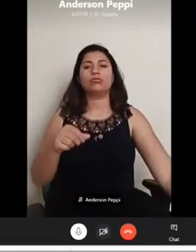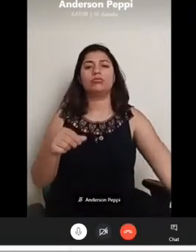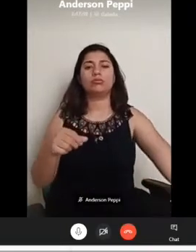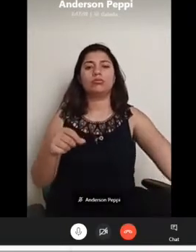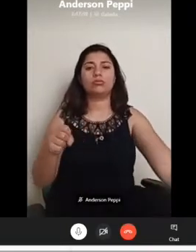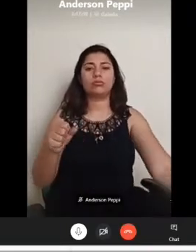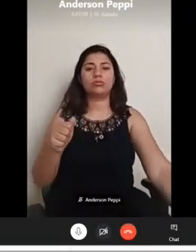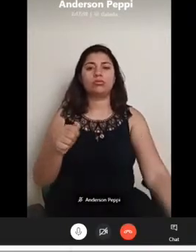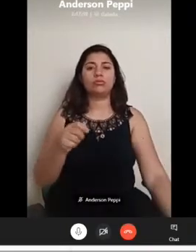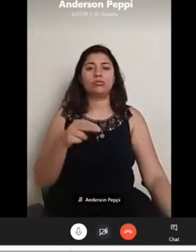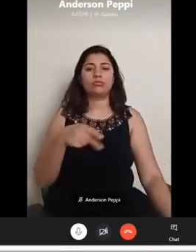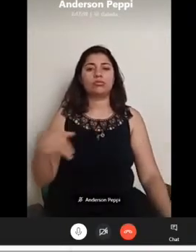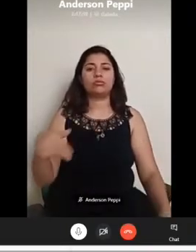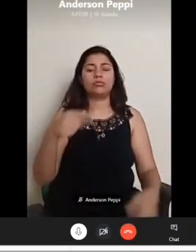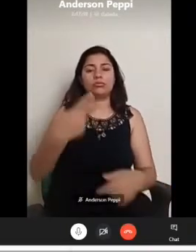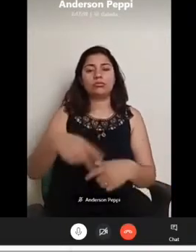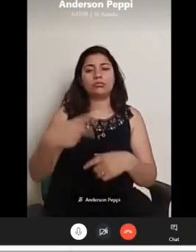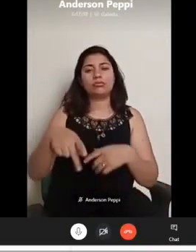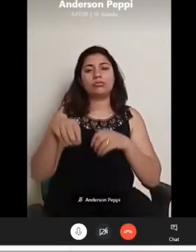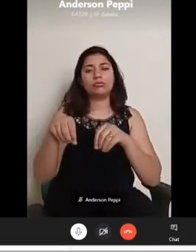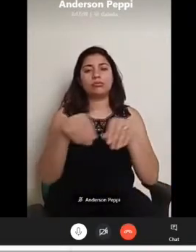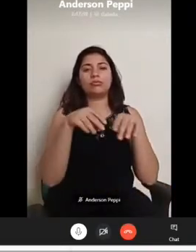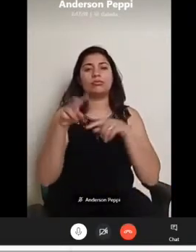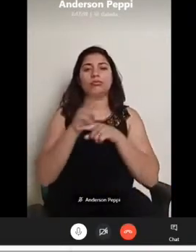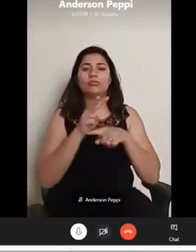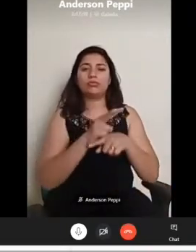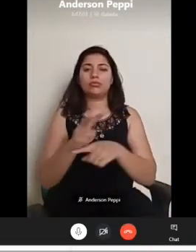Parcelamento do Solo e Atividades Privadas,